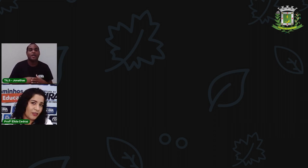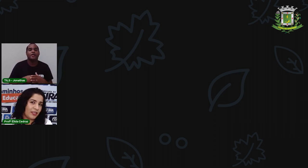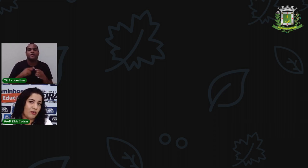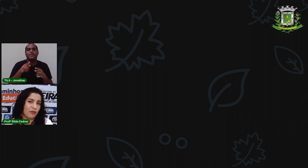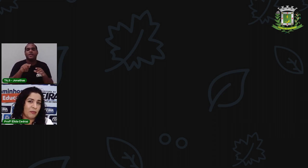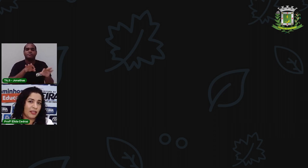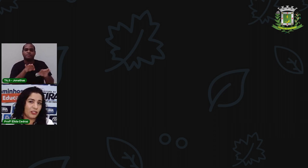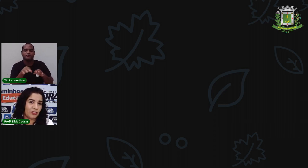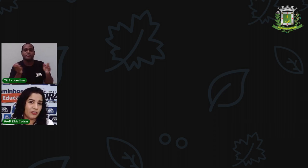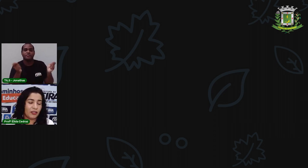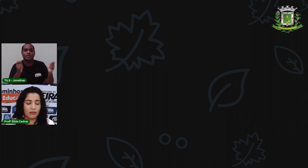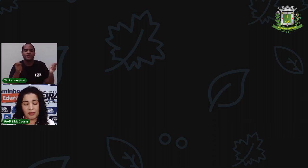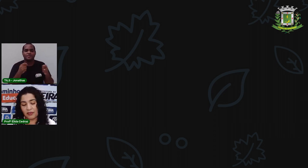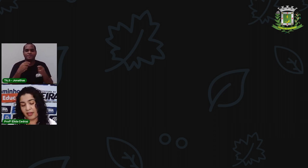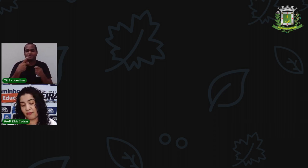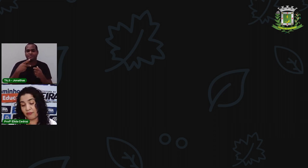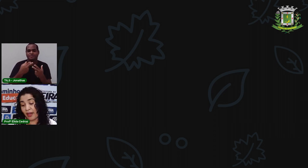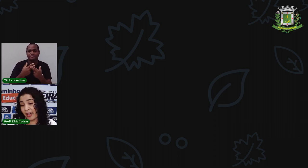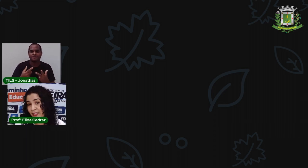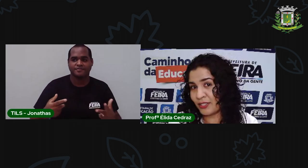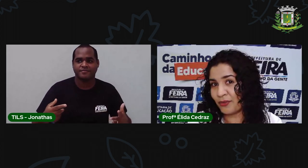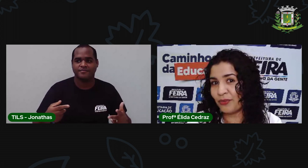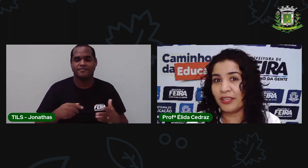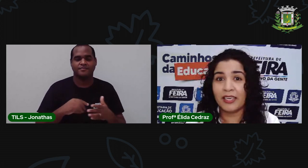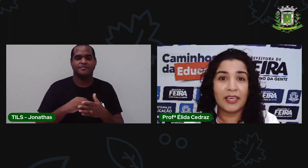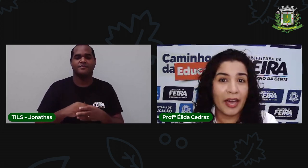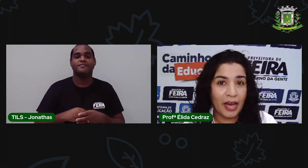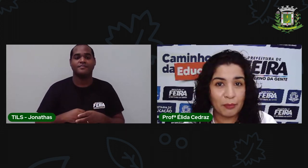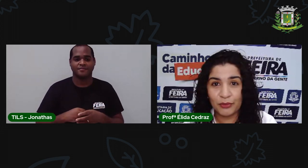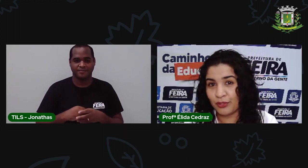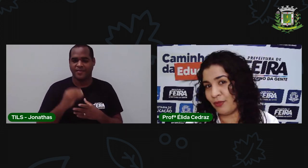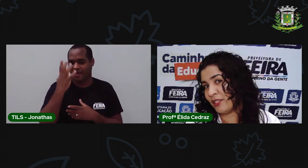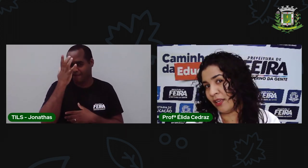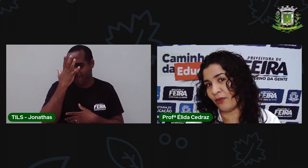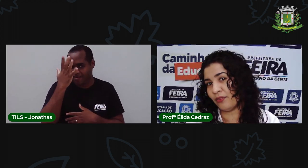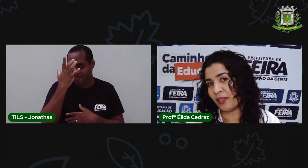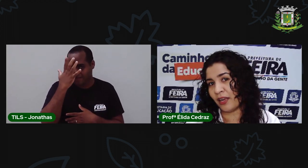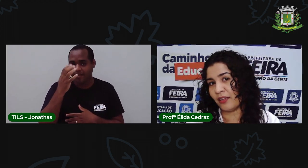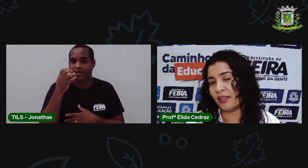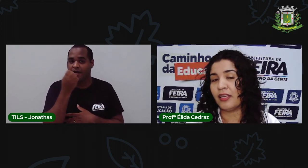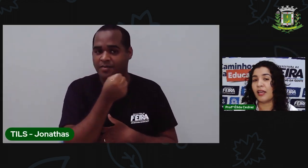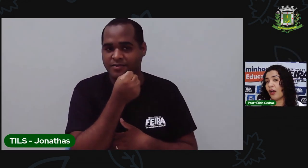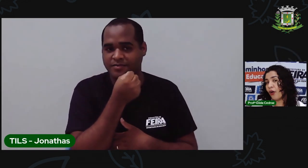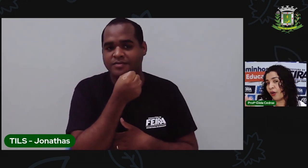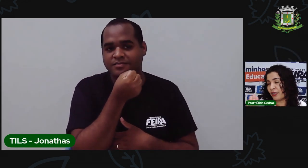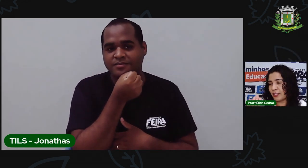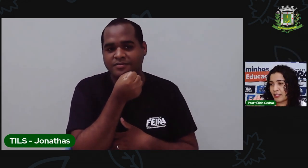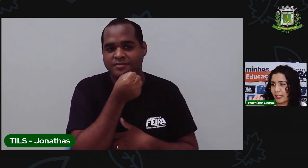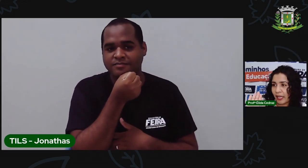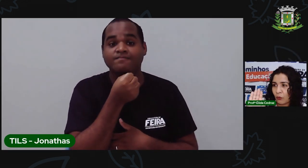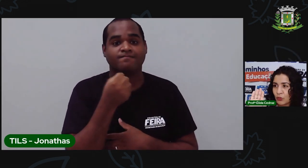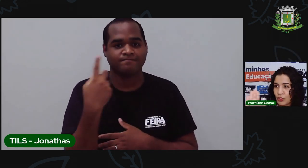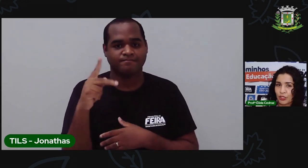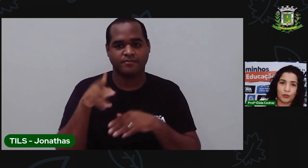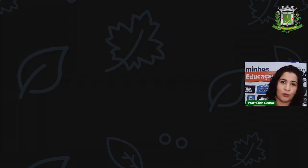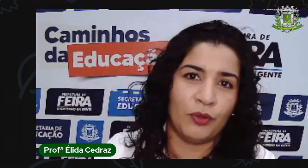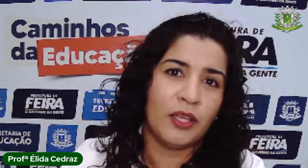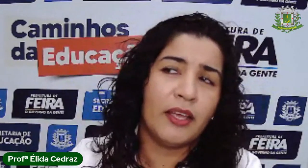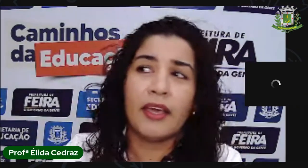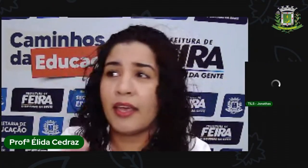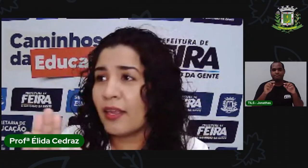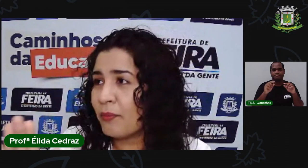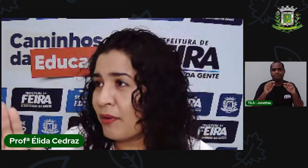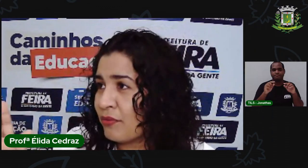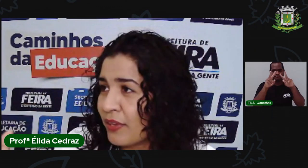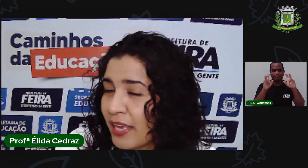em ordem alfabética. Para ficar fácil e rápido de você encontrar. Organiza lá o título.